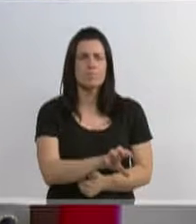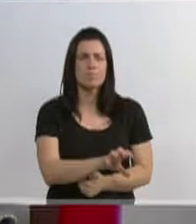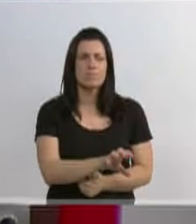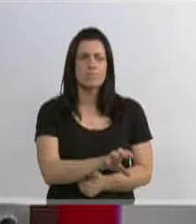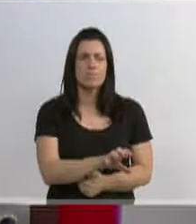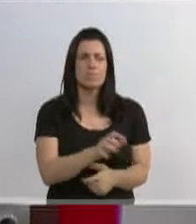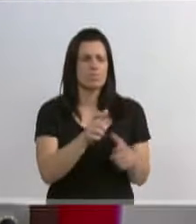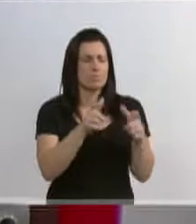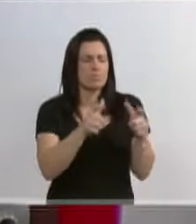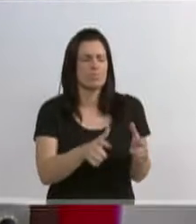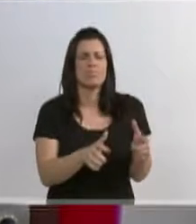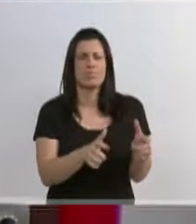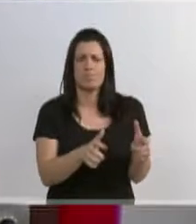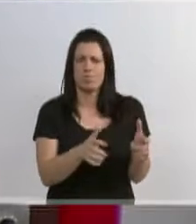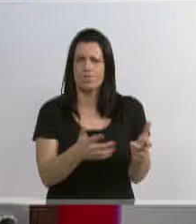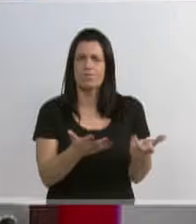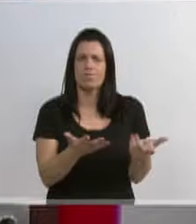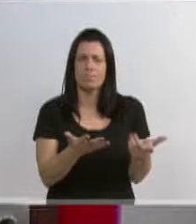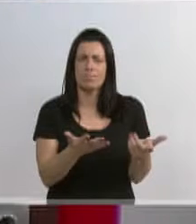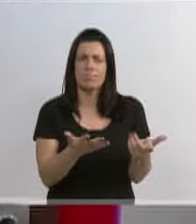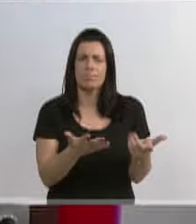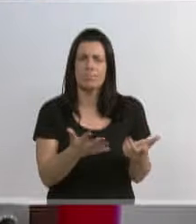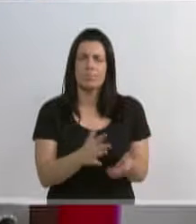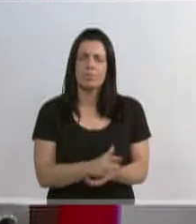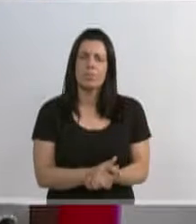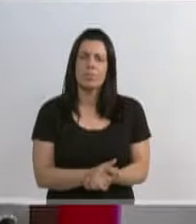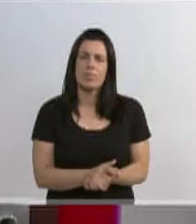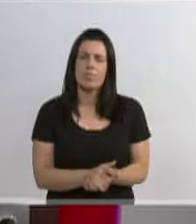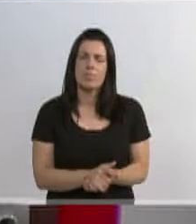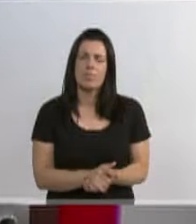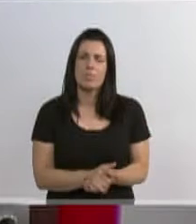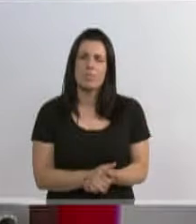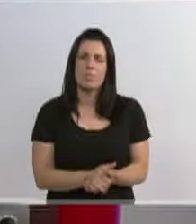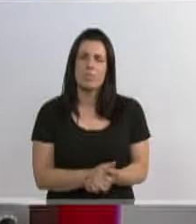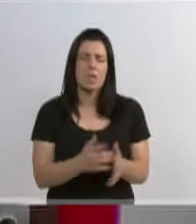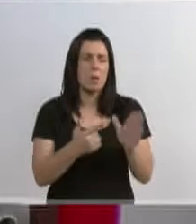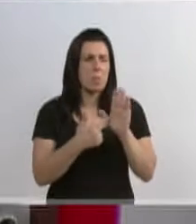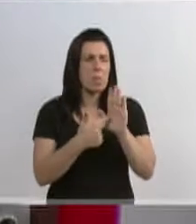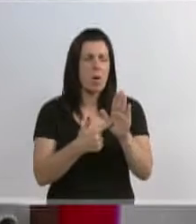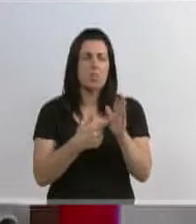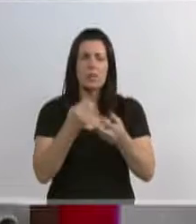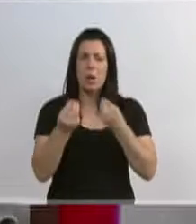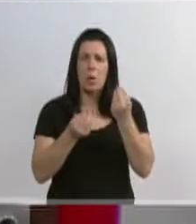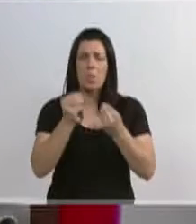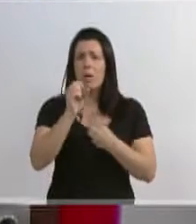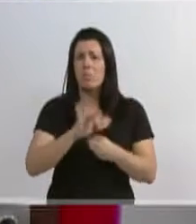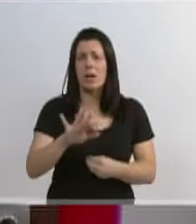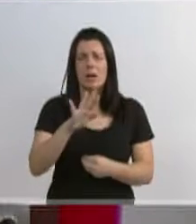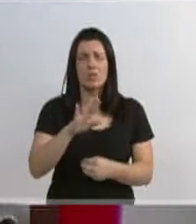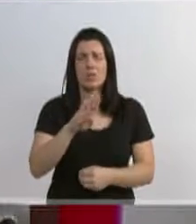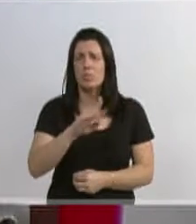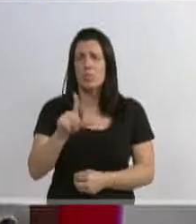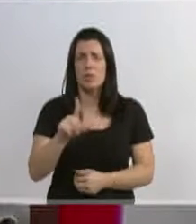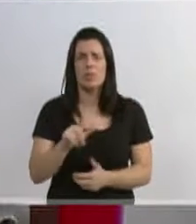ali onde também acaba, querendo ou não, refletindo na imagem da nossa cidade, infelizmente, e que precisa, talvez